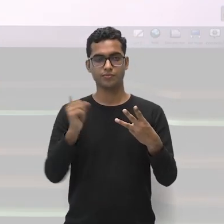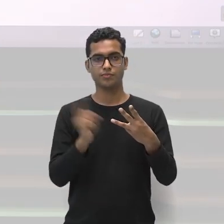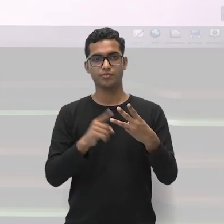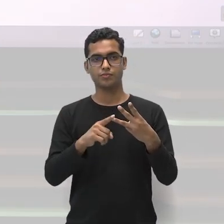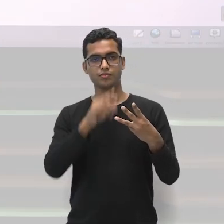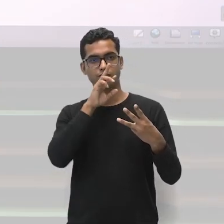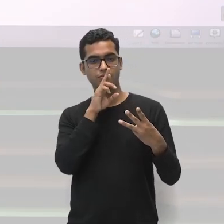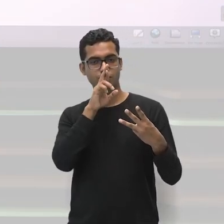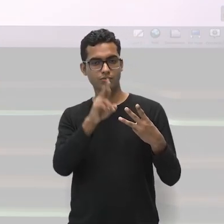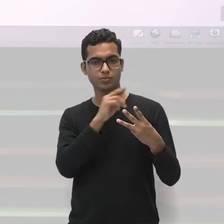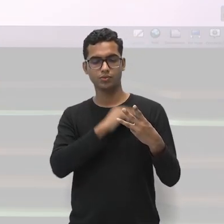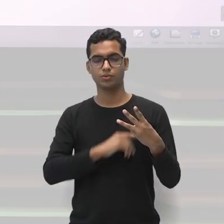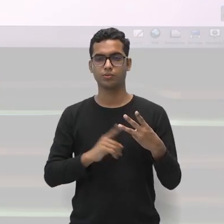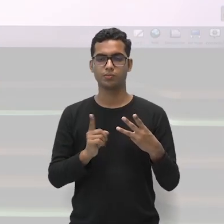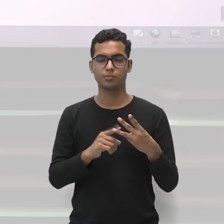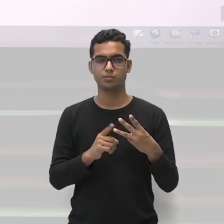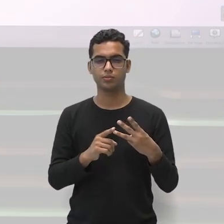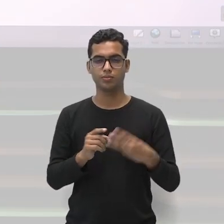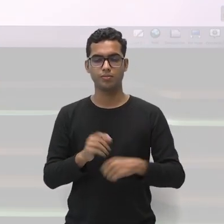Se